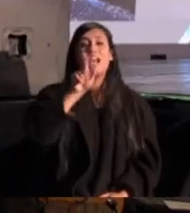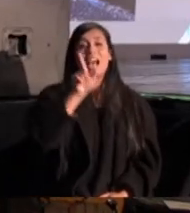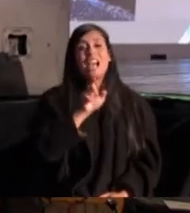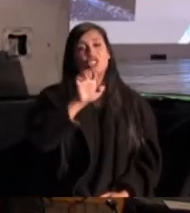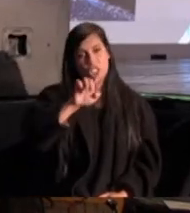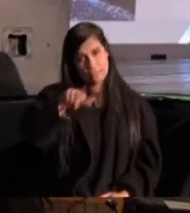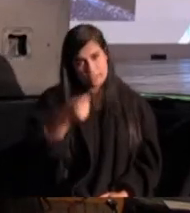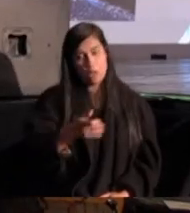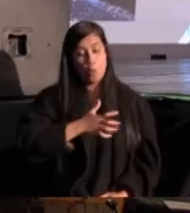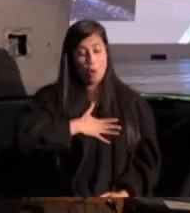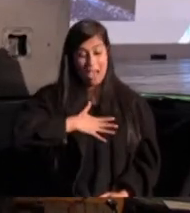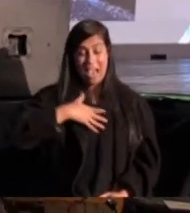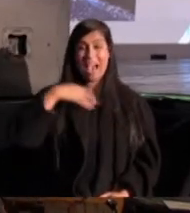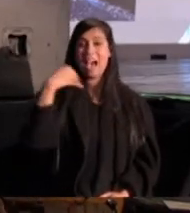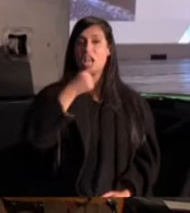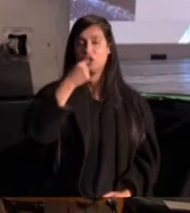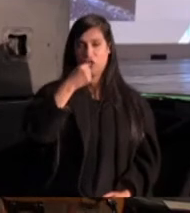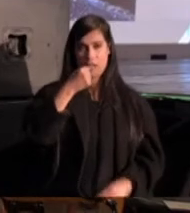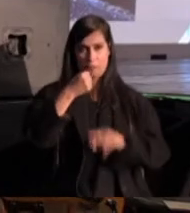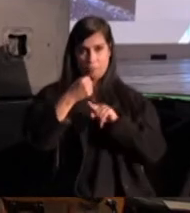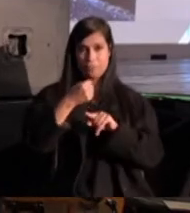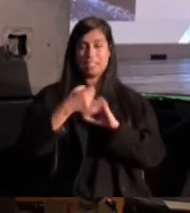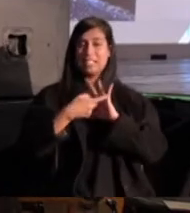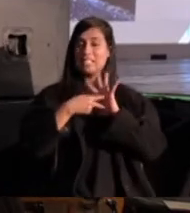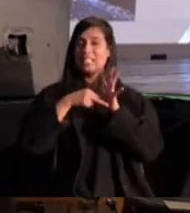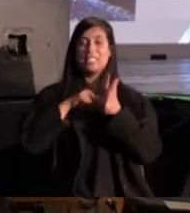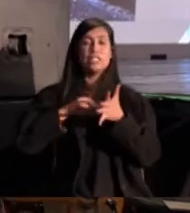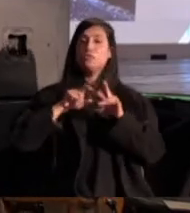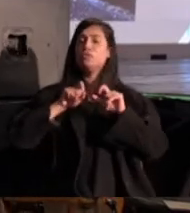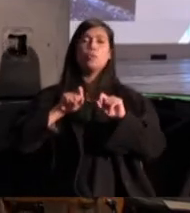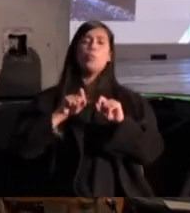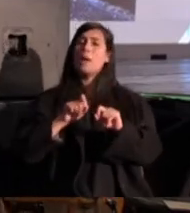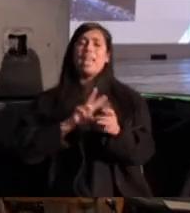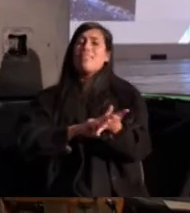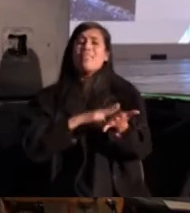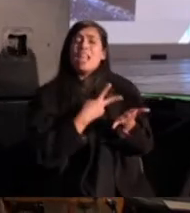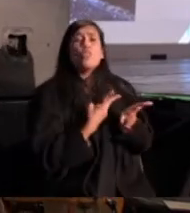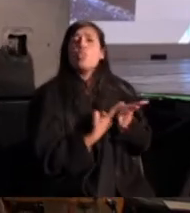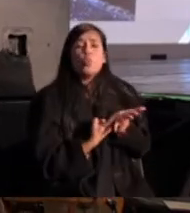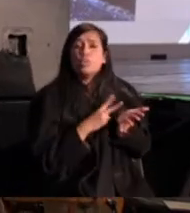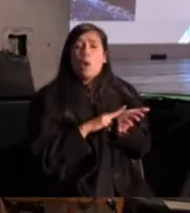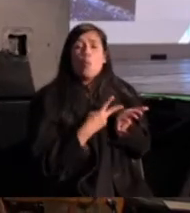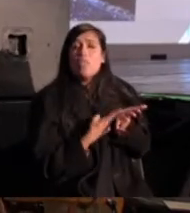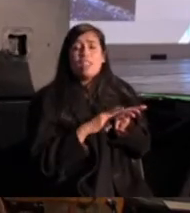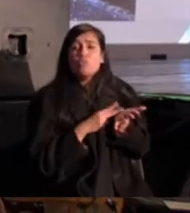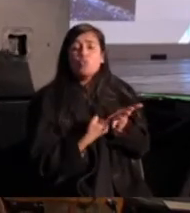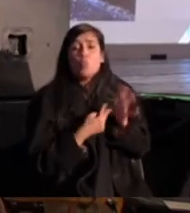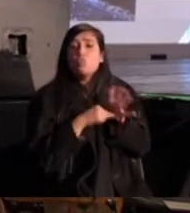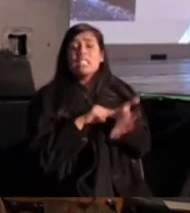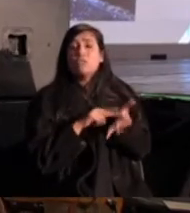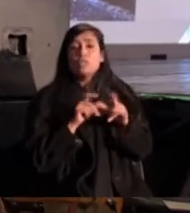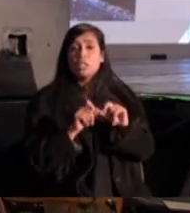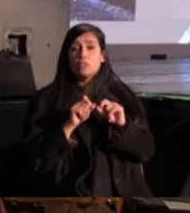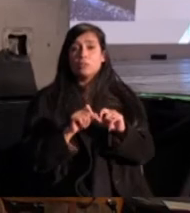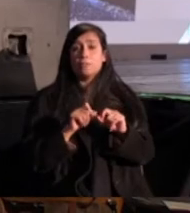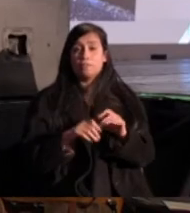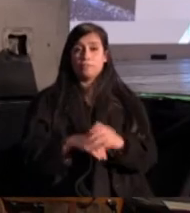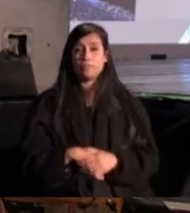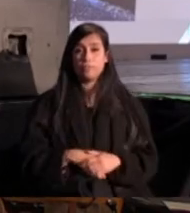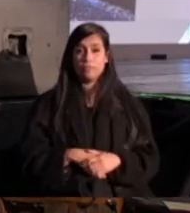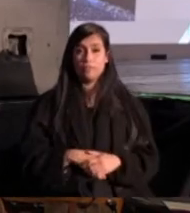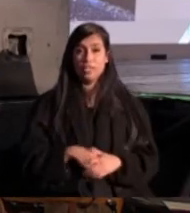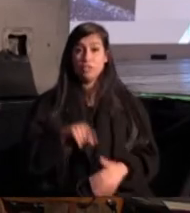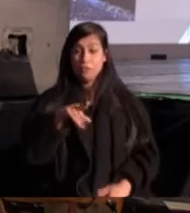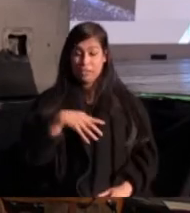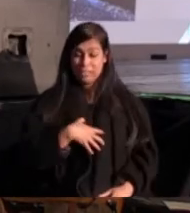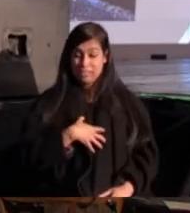dela como energia vital, mas pode fazer uma tradução como homeostase